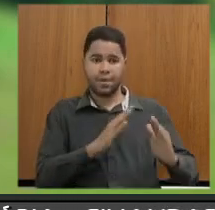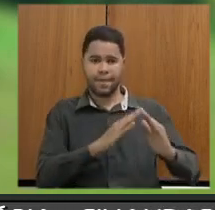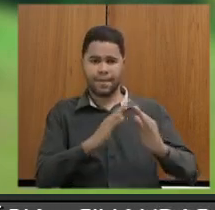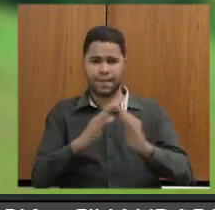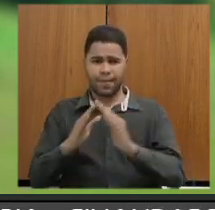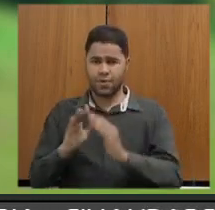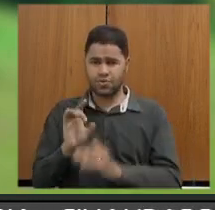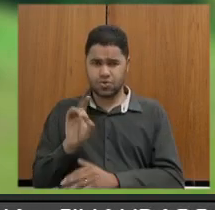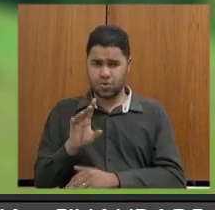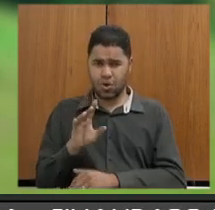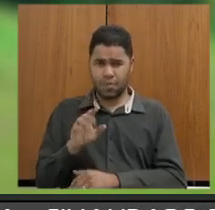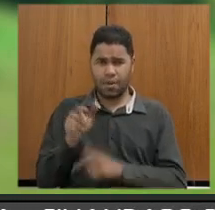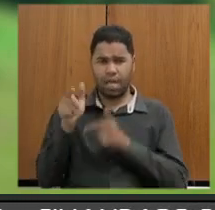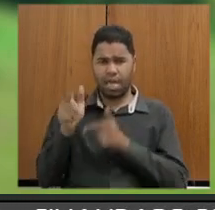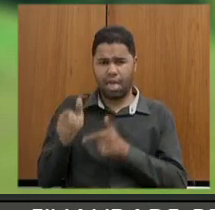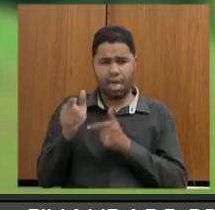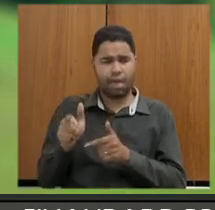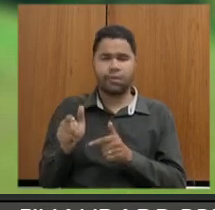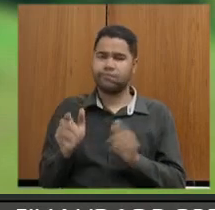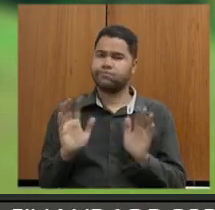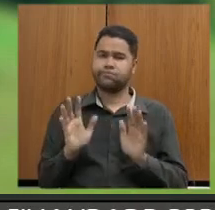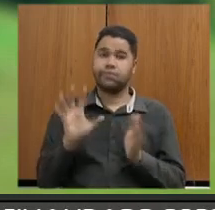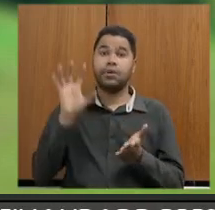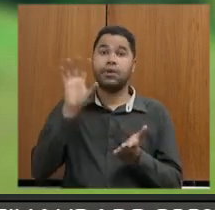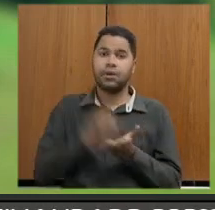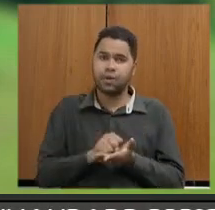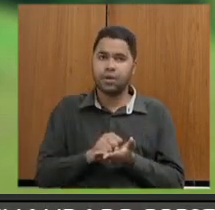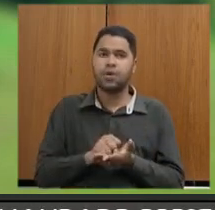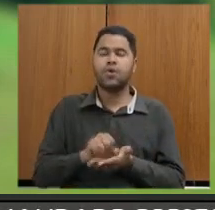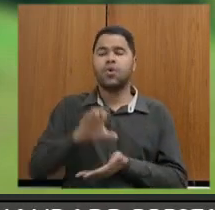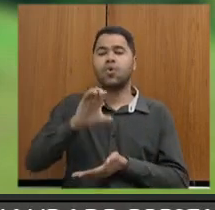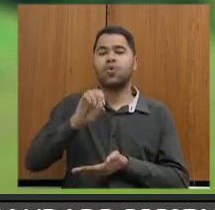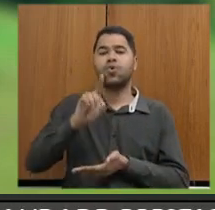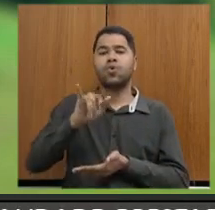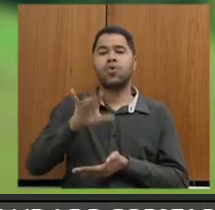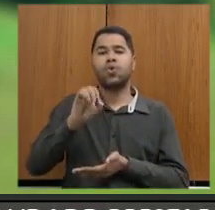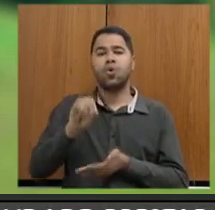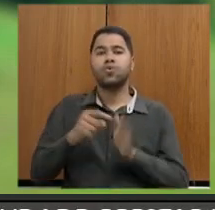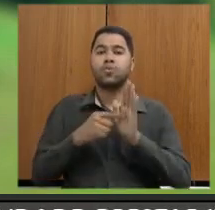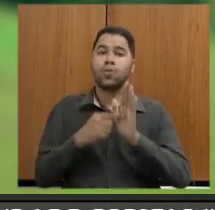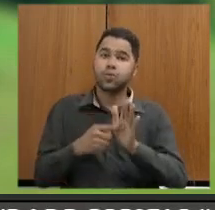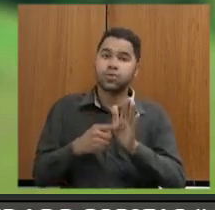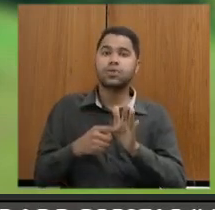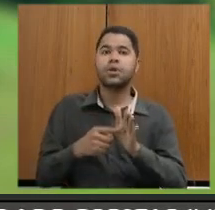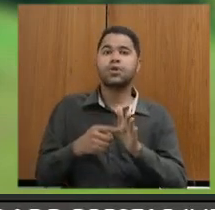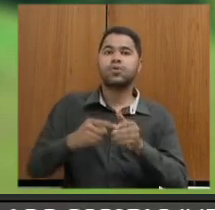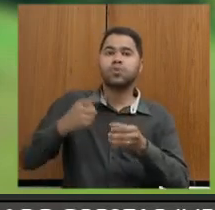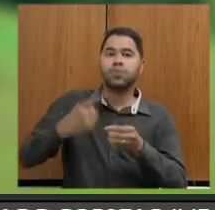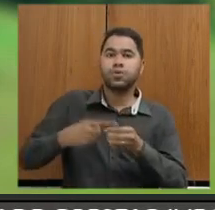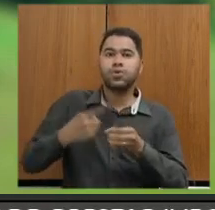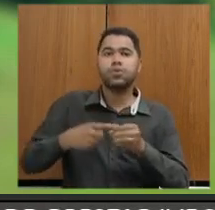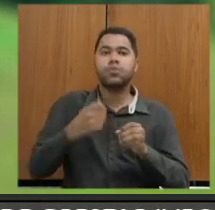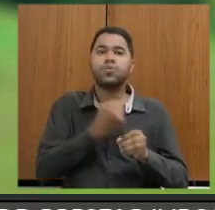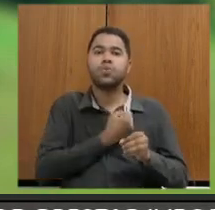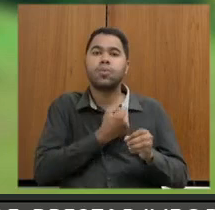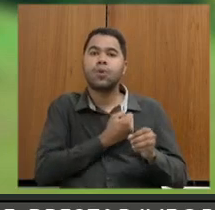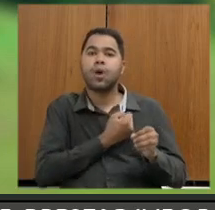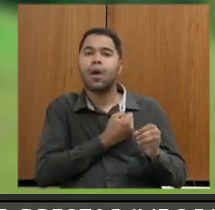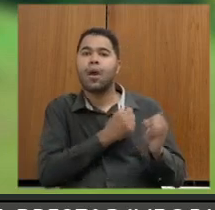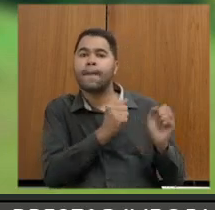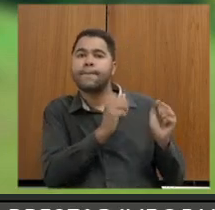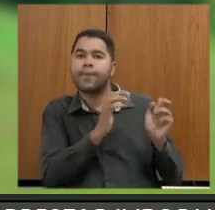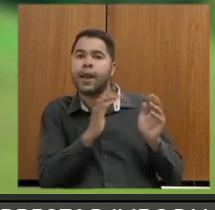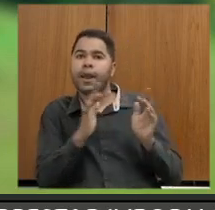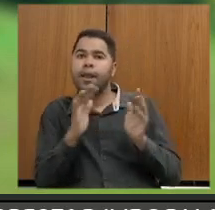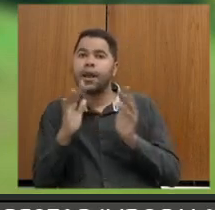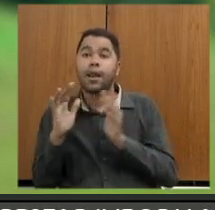ser conhecido somente pelo apelido pois serão cadastrados como código determinando o município e o sequencial numérico tendo